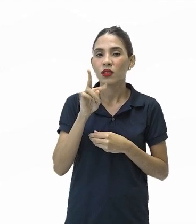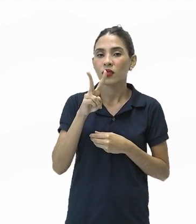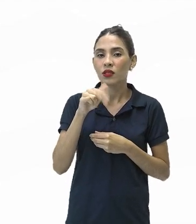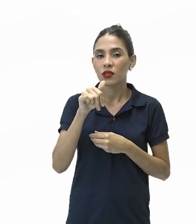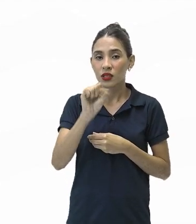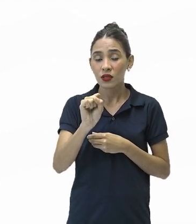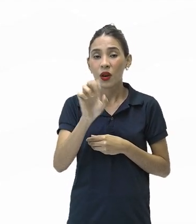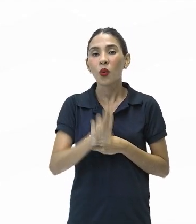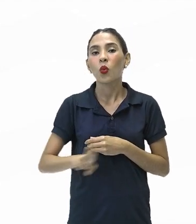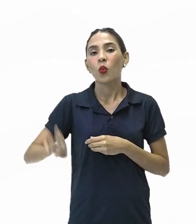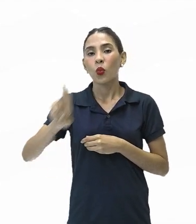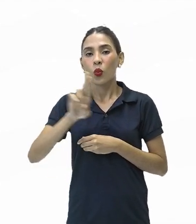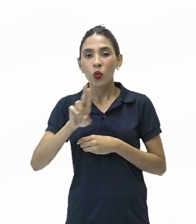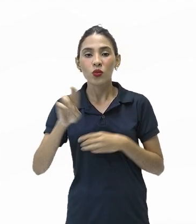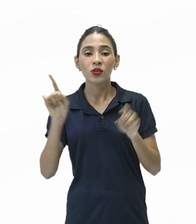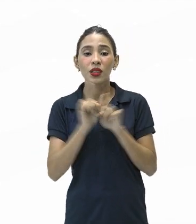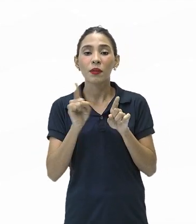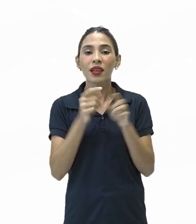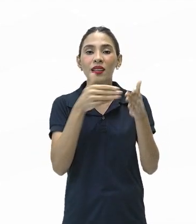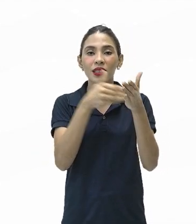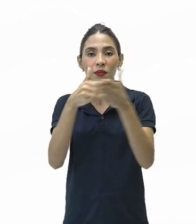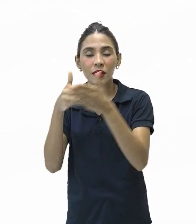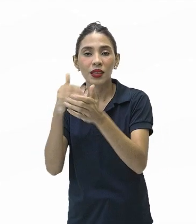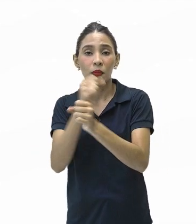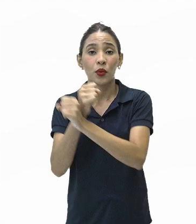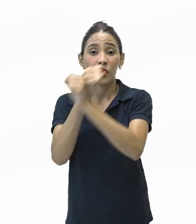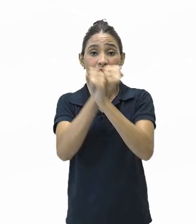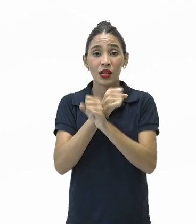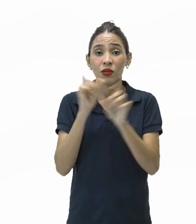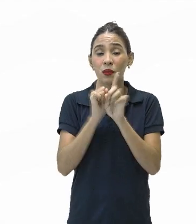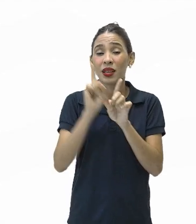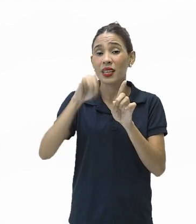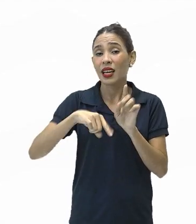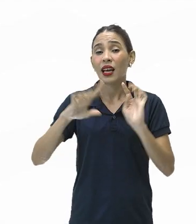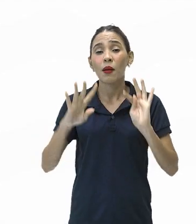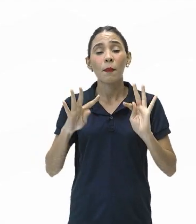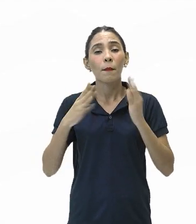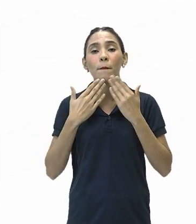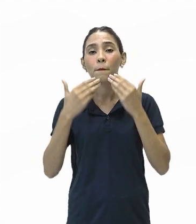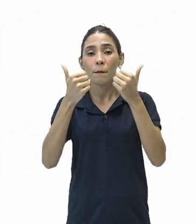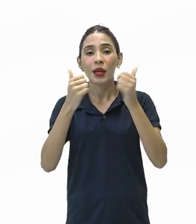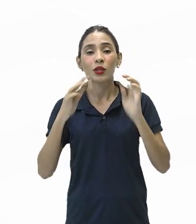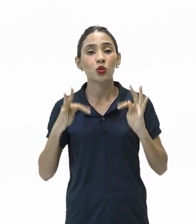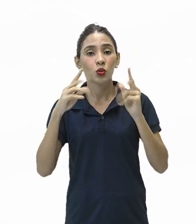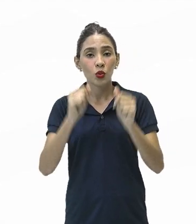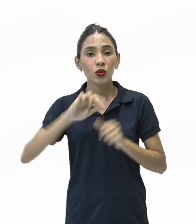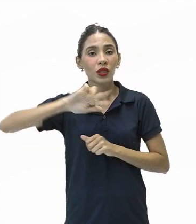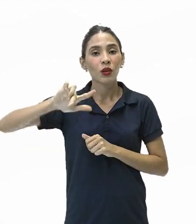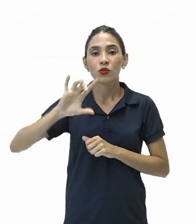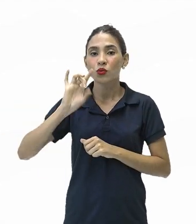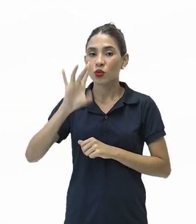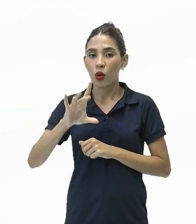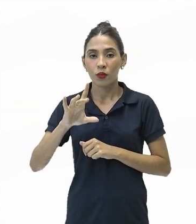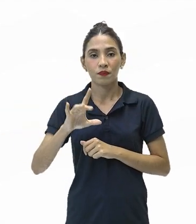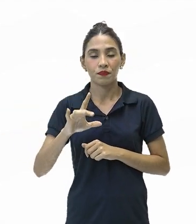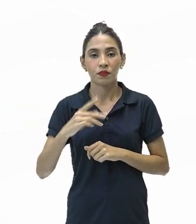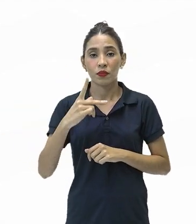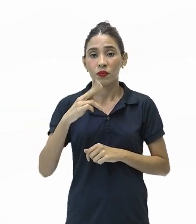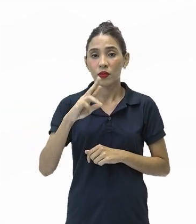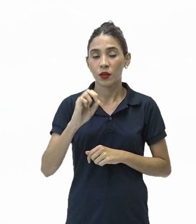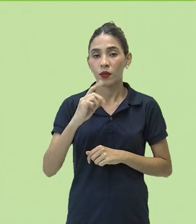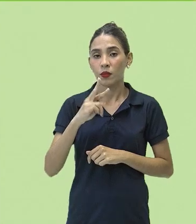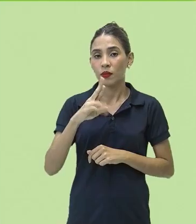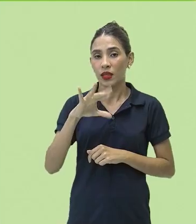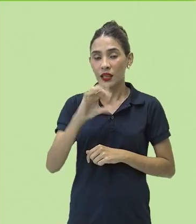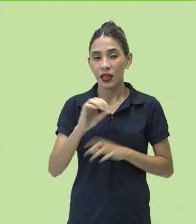uso público delas se limita aí à proteção, né, que é para o bem de todos e não apenas do proprietário. No que diz